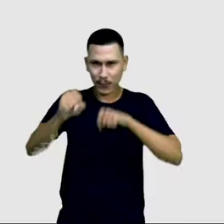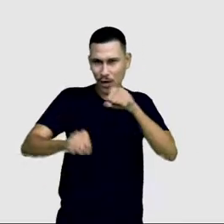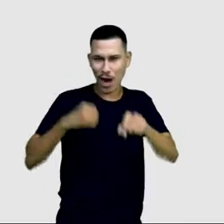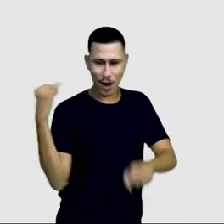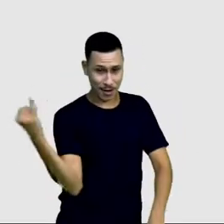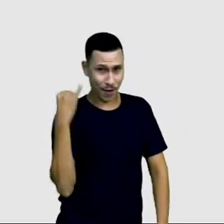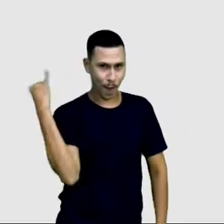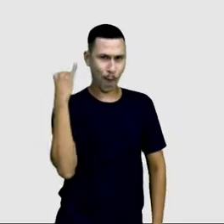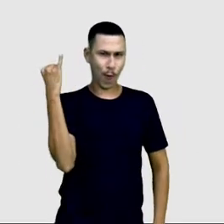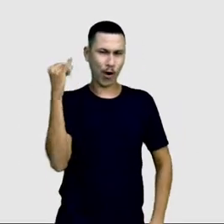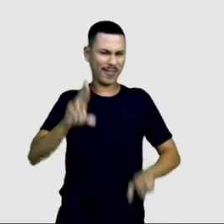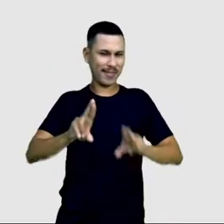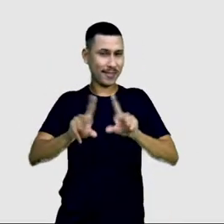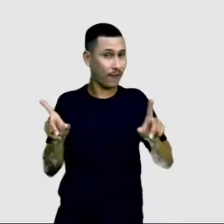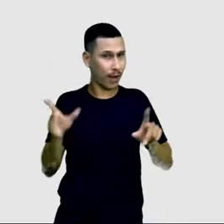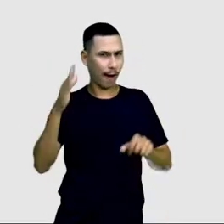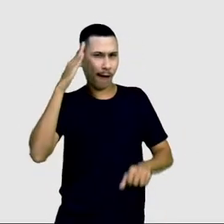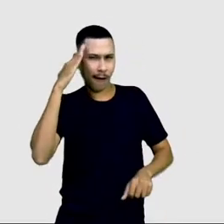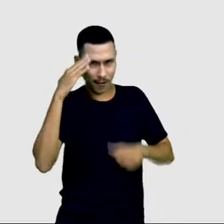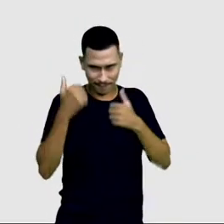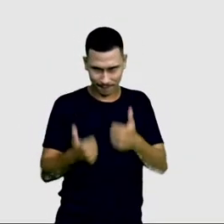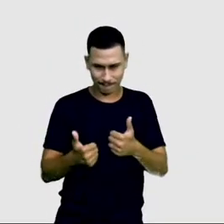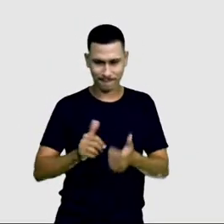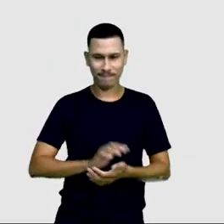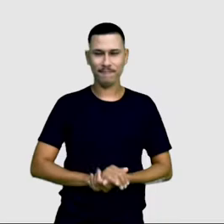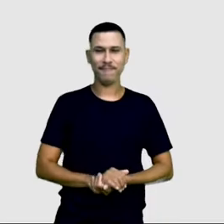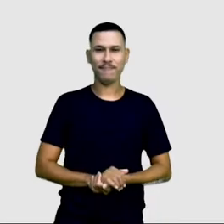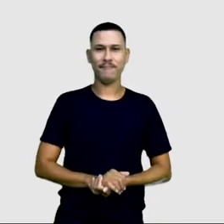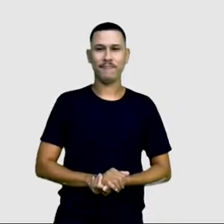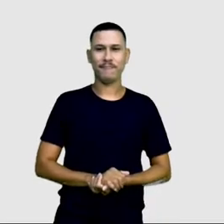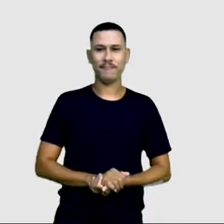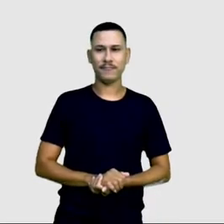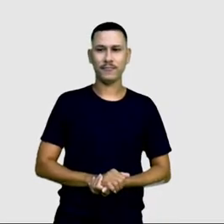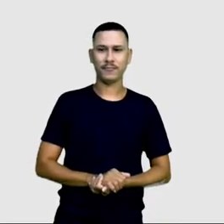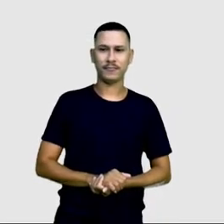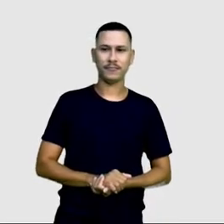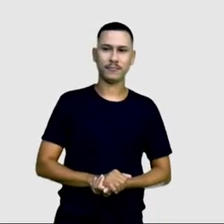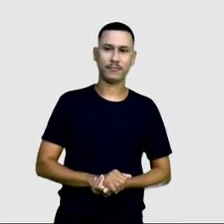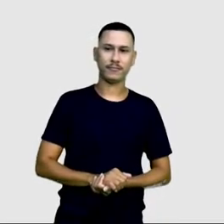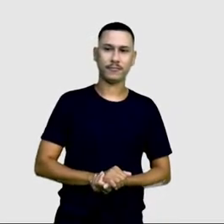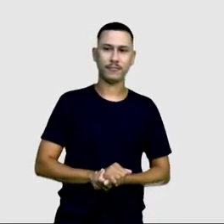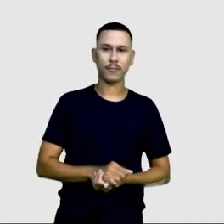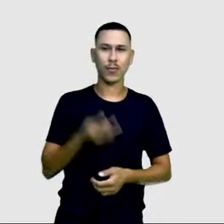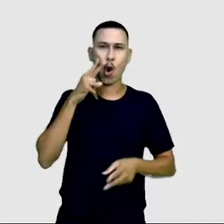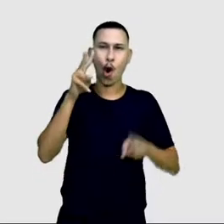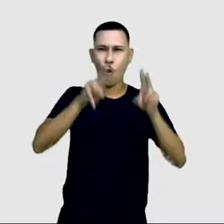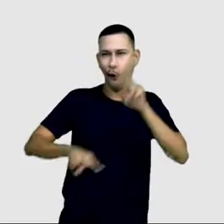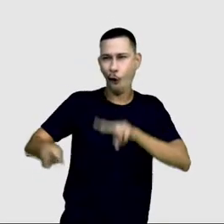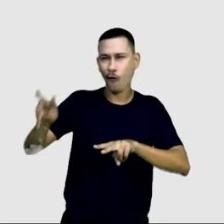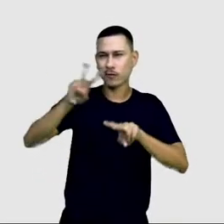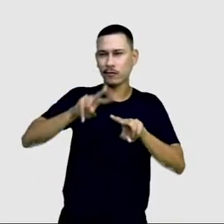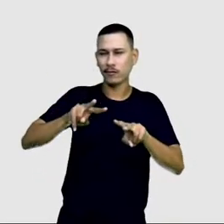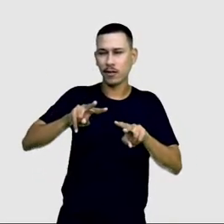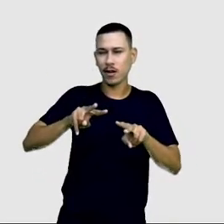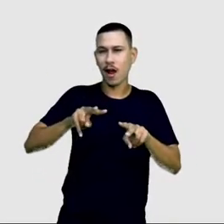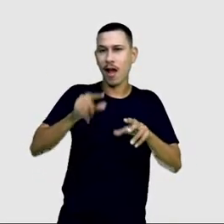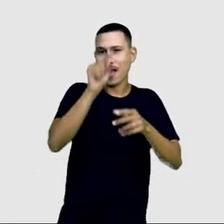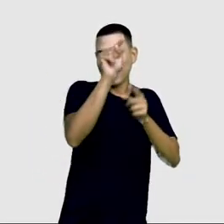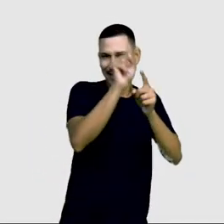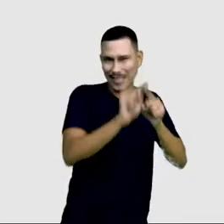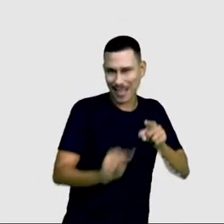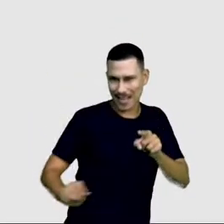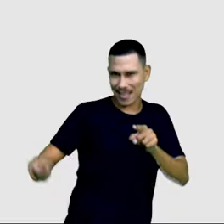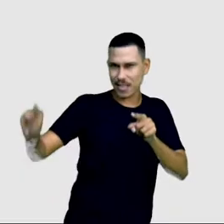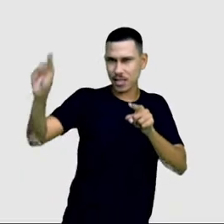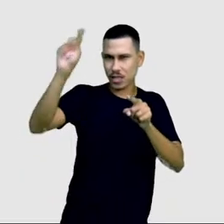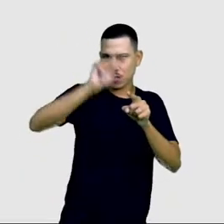importante essa diferenciação, beleza? Continuando. Quais são as partes da circunferência? Também para poder